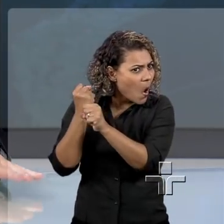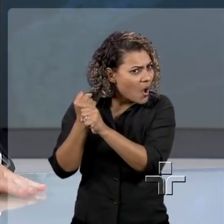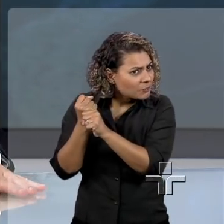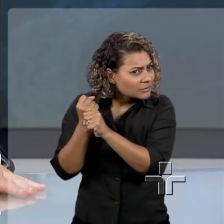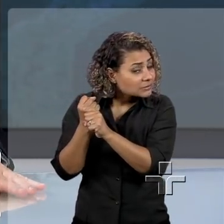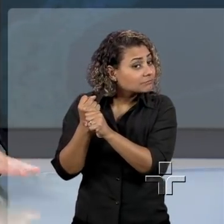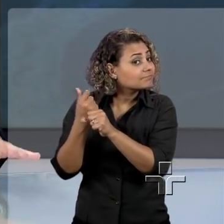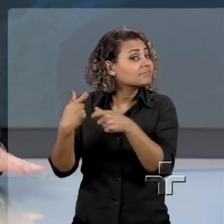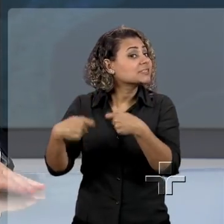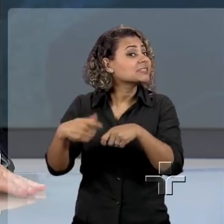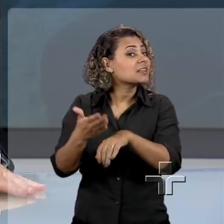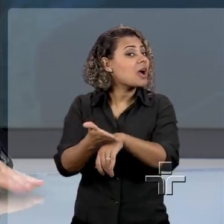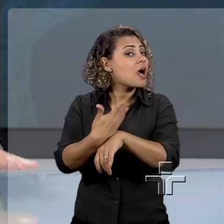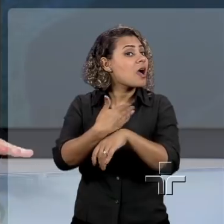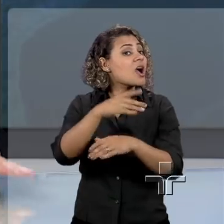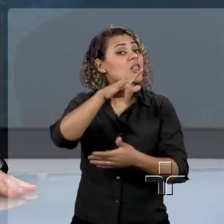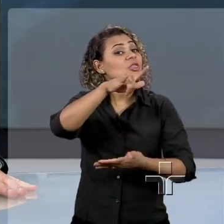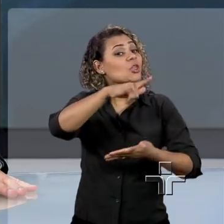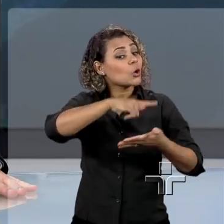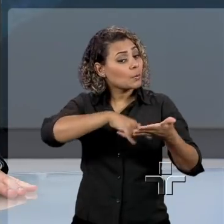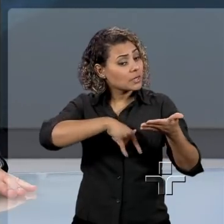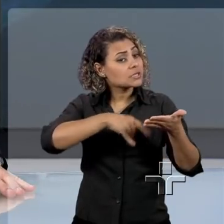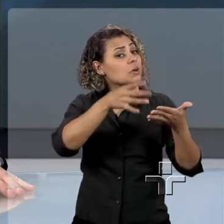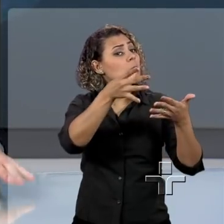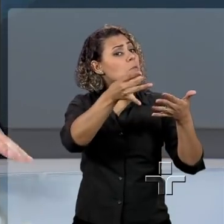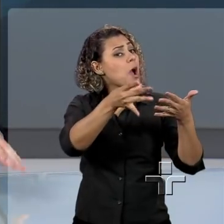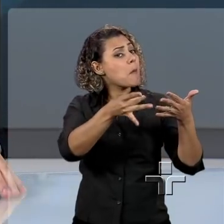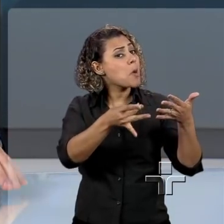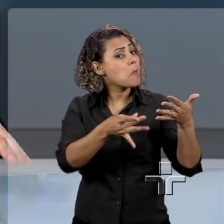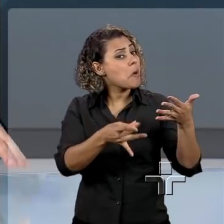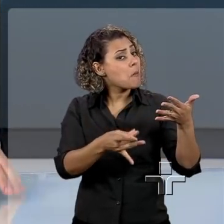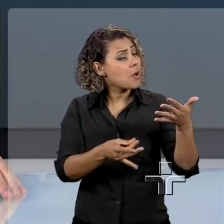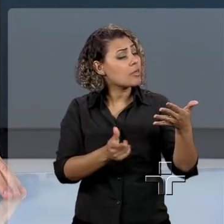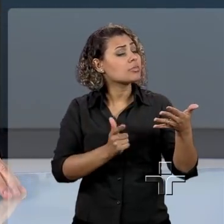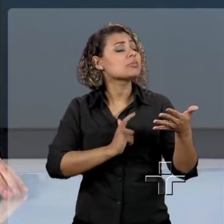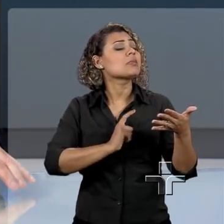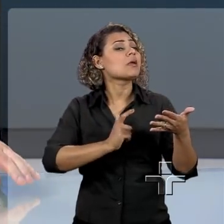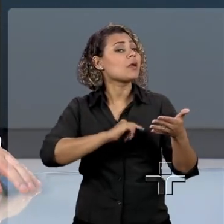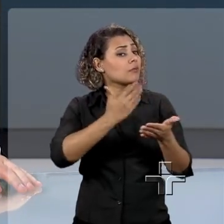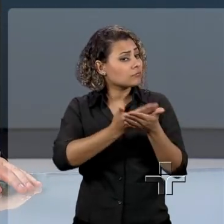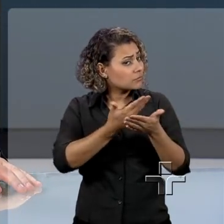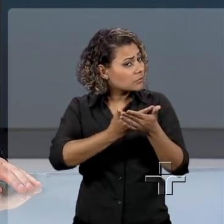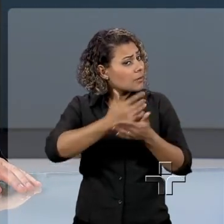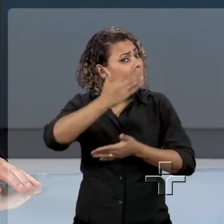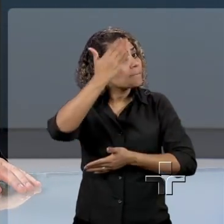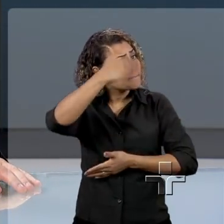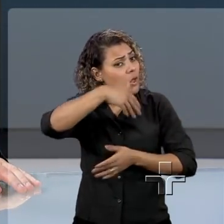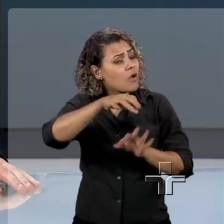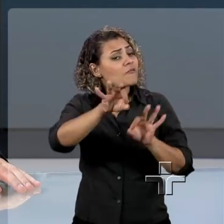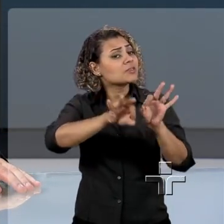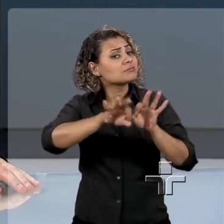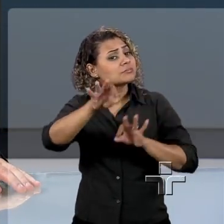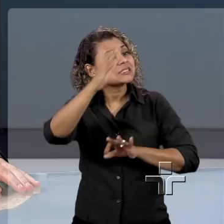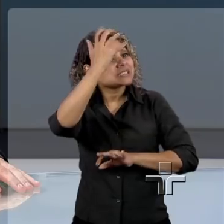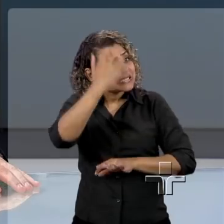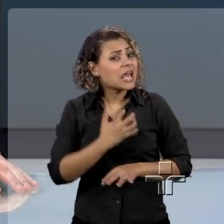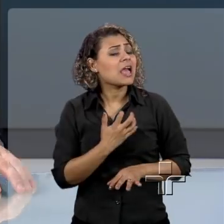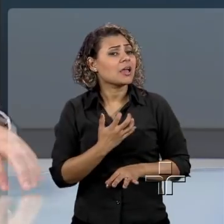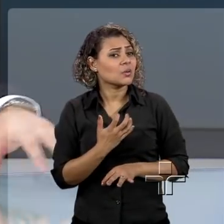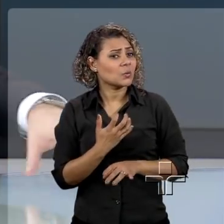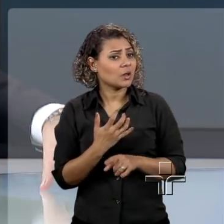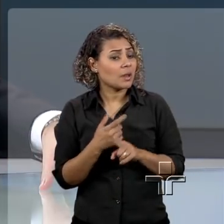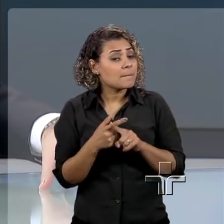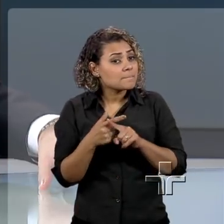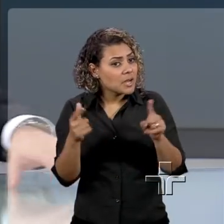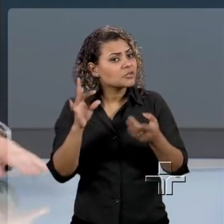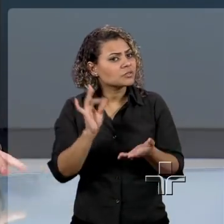que montar uma documentação e são muitas vezes estudos seríssimos e ainda tem as medidas que são